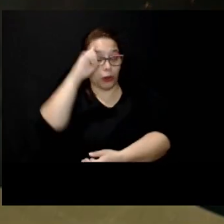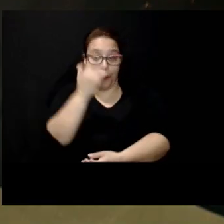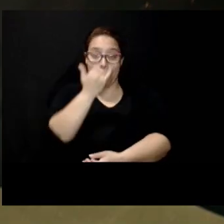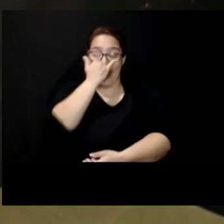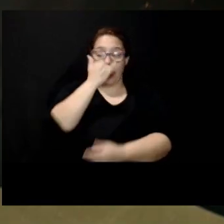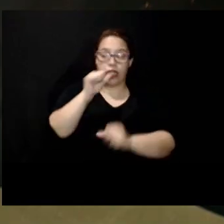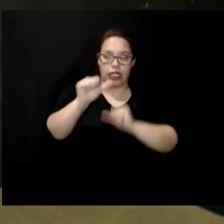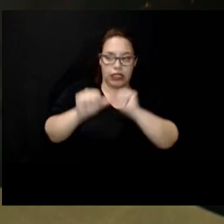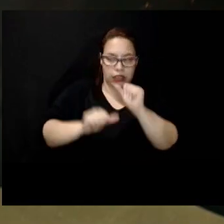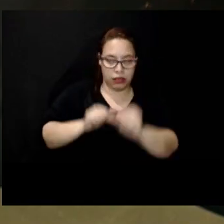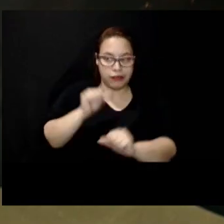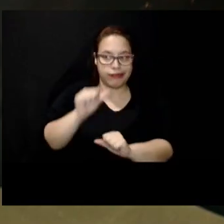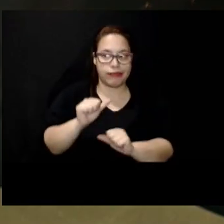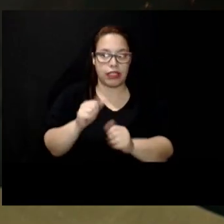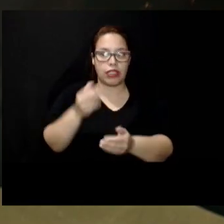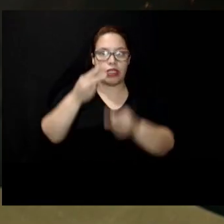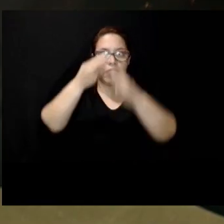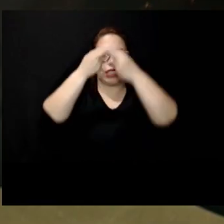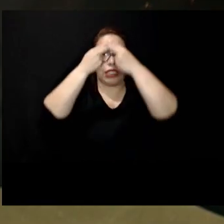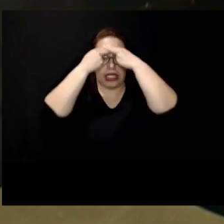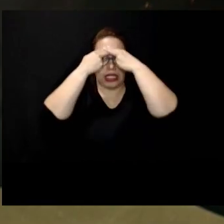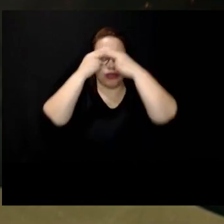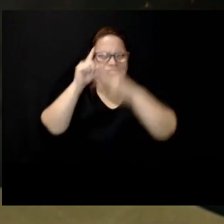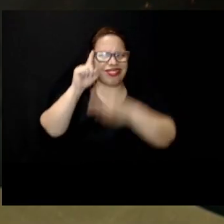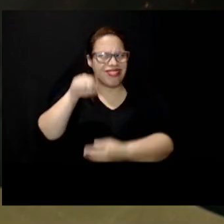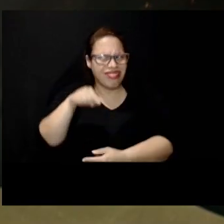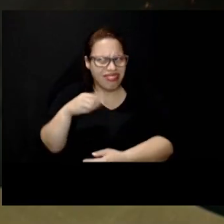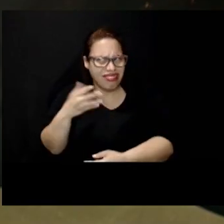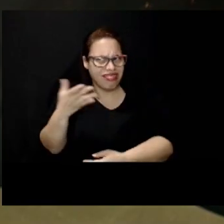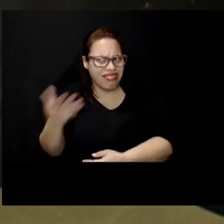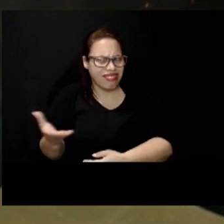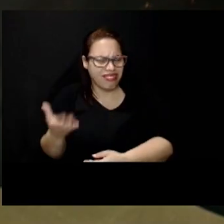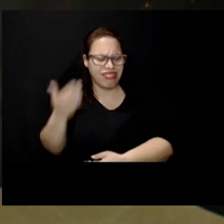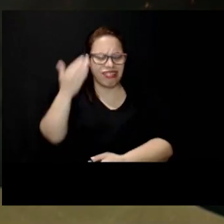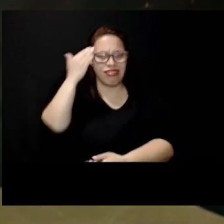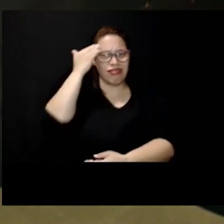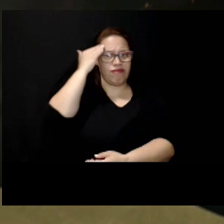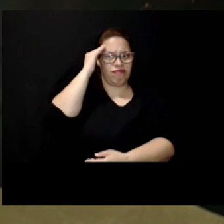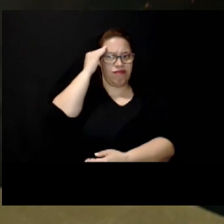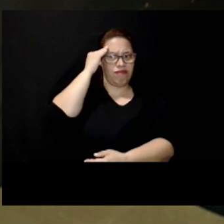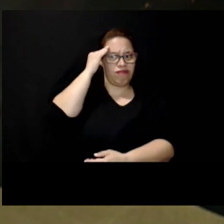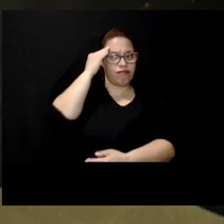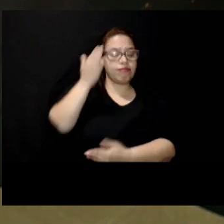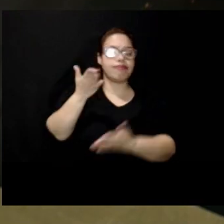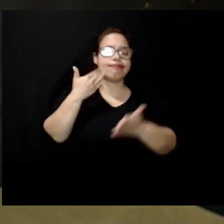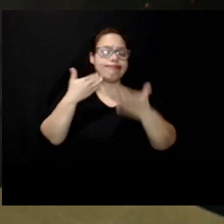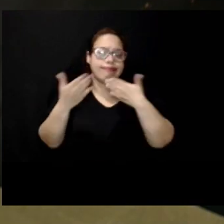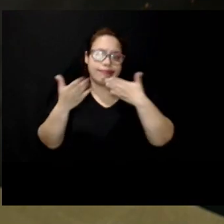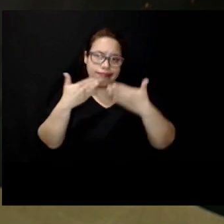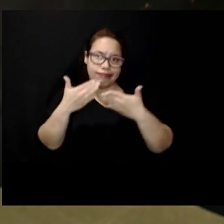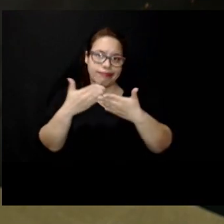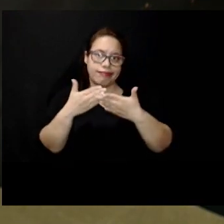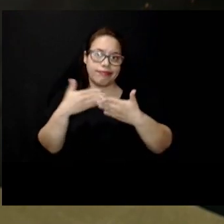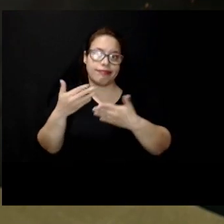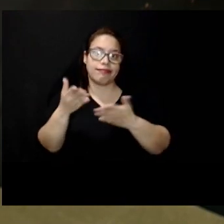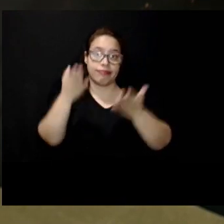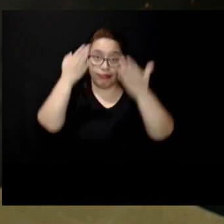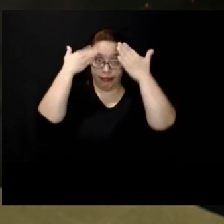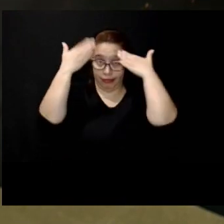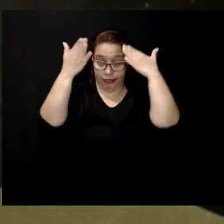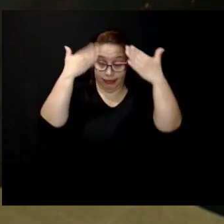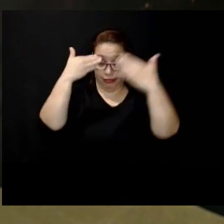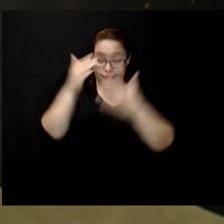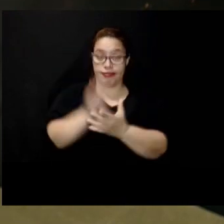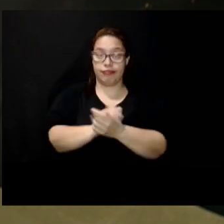em traumas. Será que é isso mesmo? Para entender este assunto, vamos conversar então com a nossa psicóloga. Ela